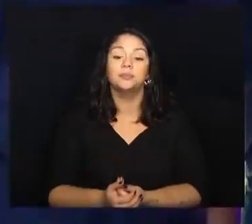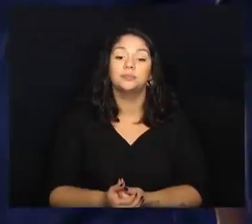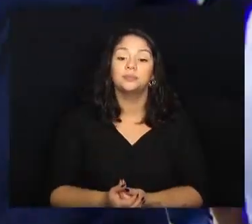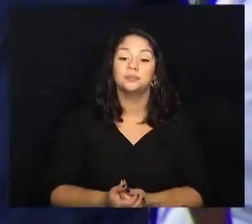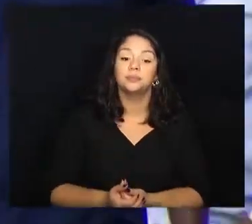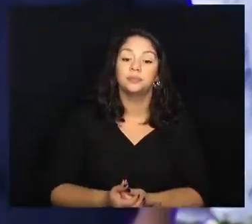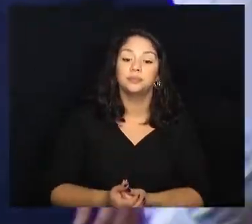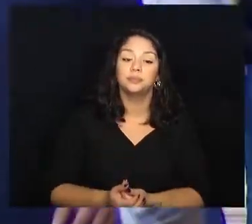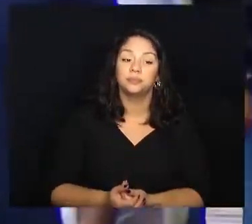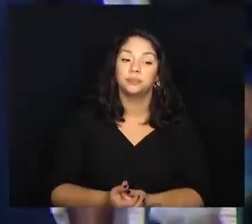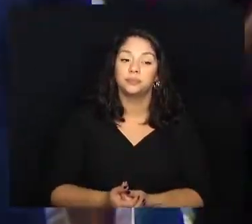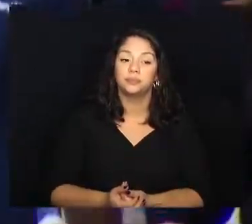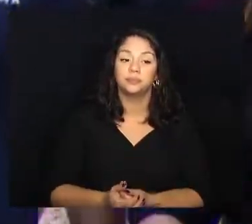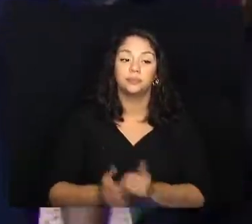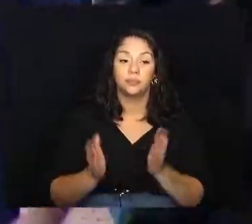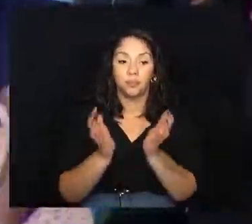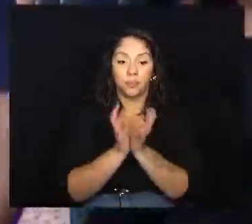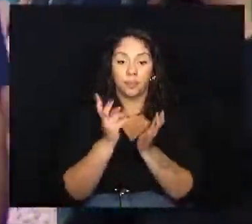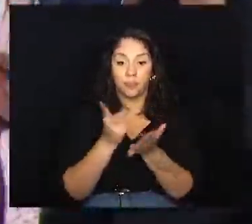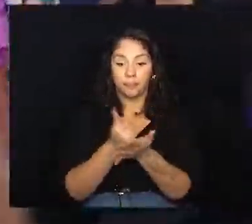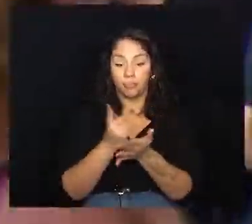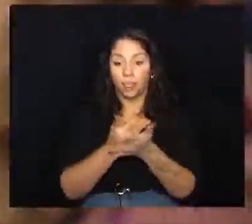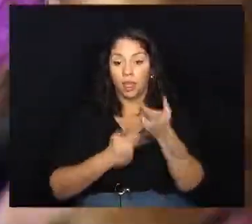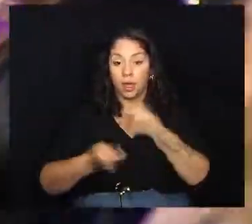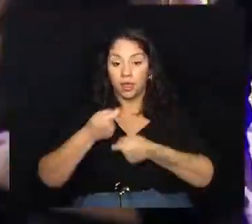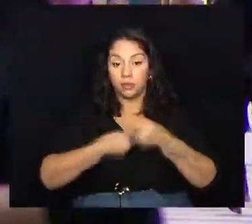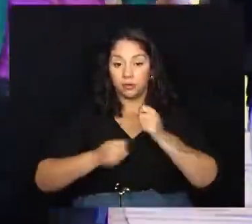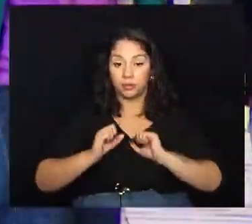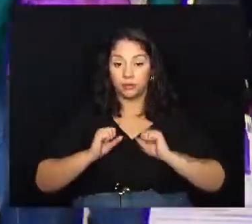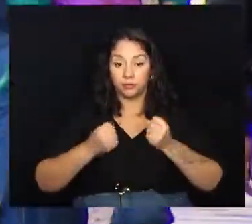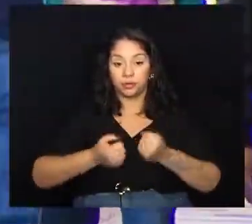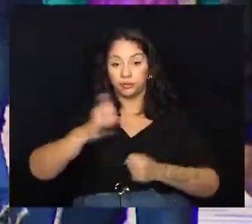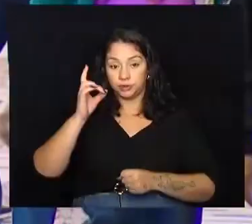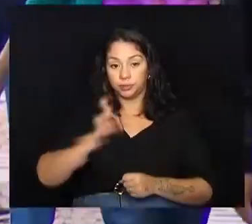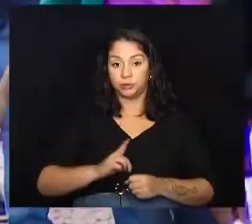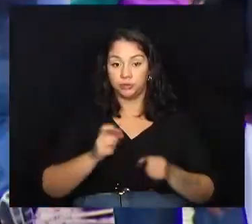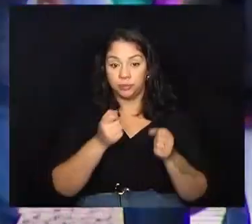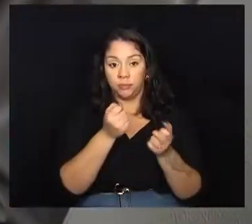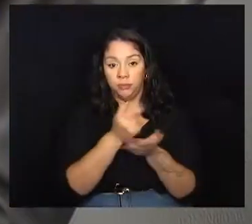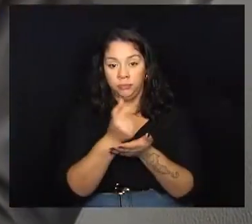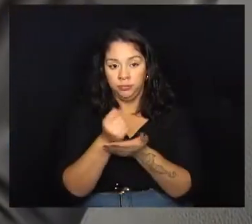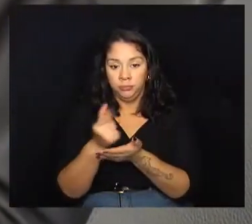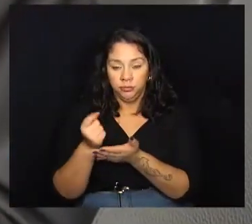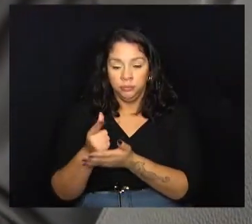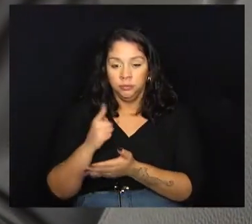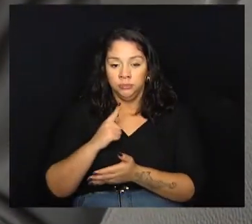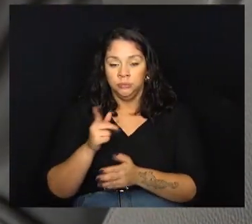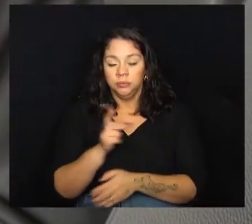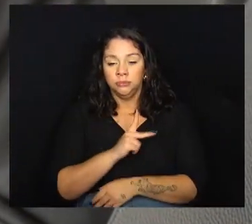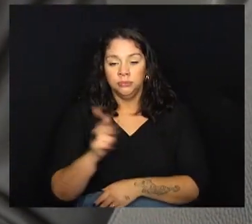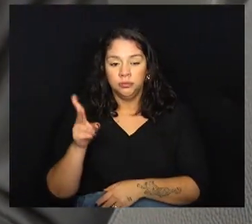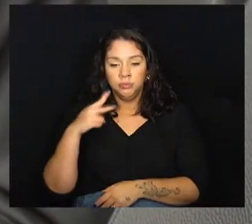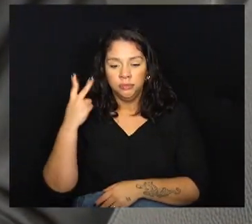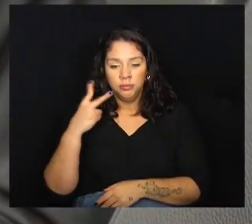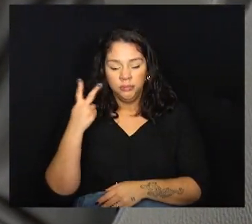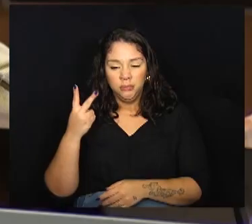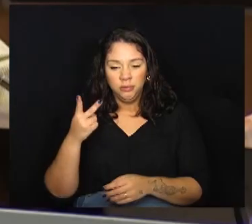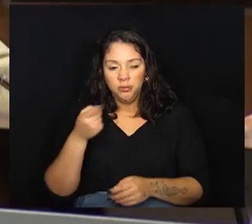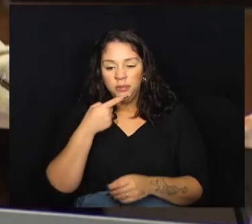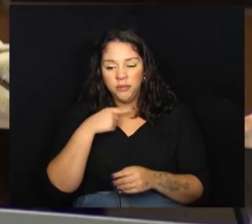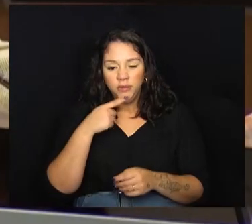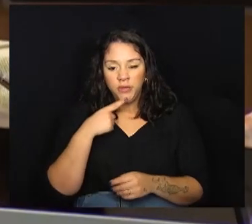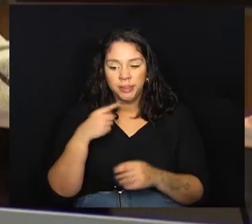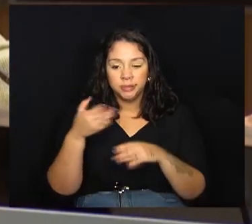A Comissão Permanente de Economia e Defesa dos Direitos do Consumidor tem como presidente o vereador Eduardo Magoga e